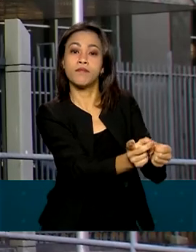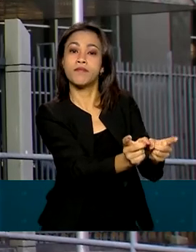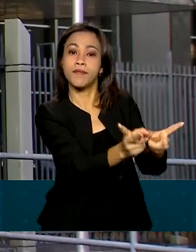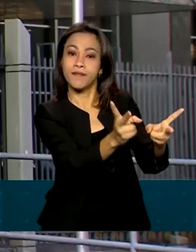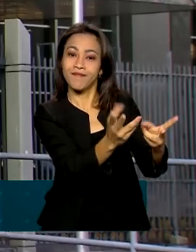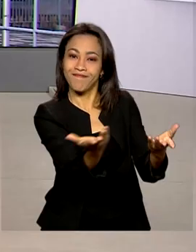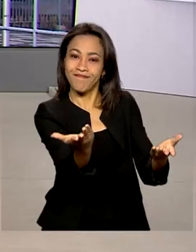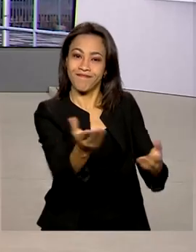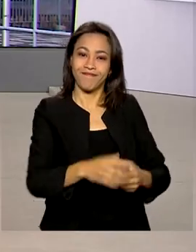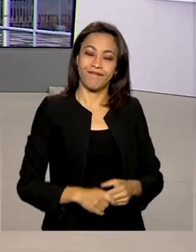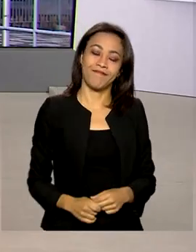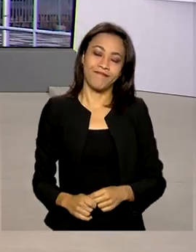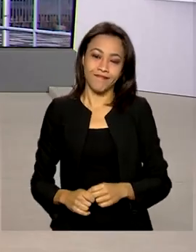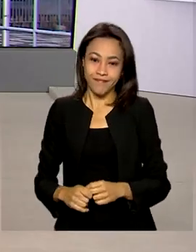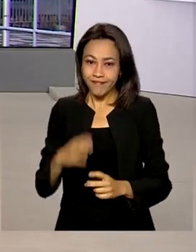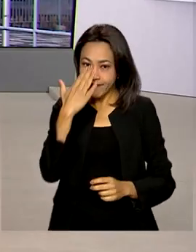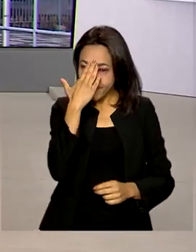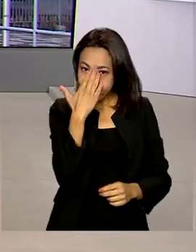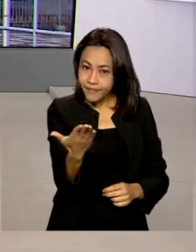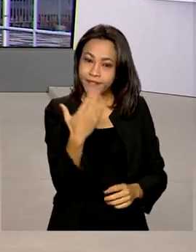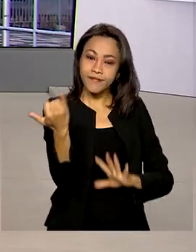elas com você obrigada Cláudia pelas suas